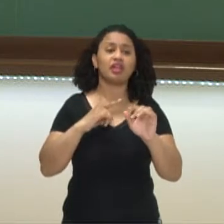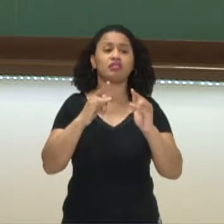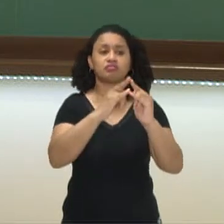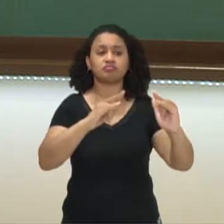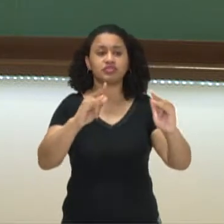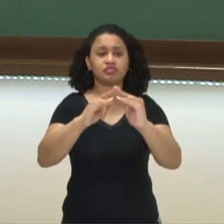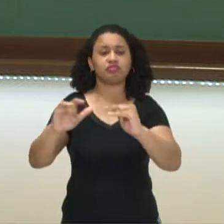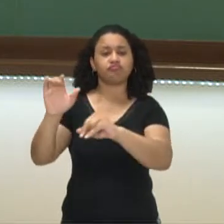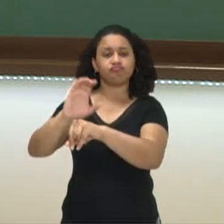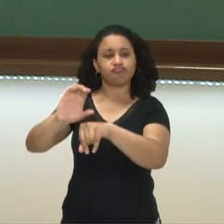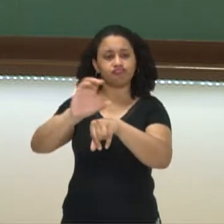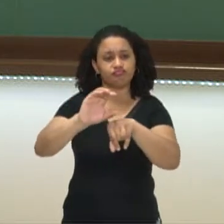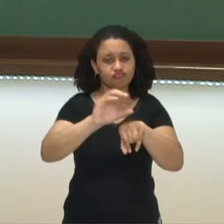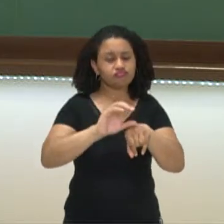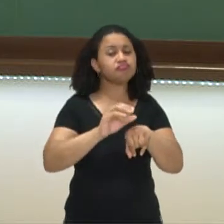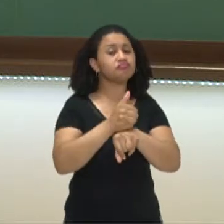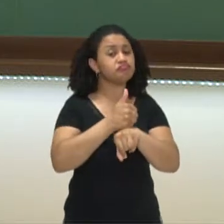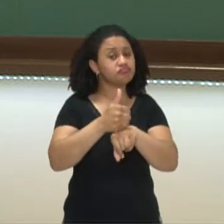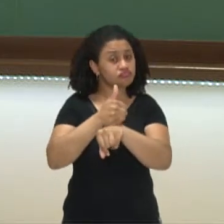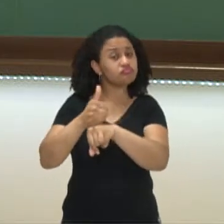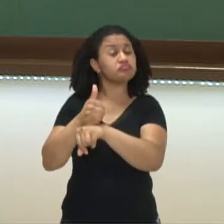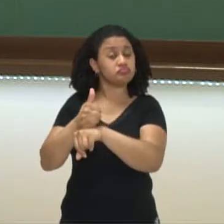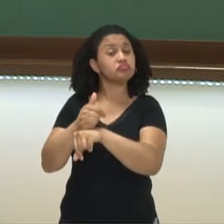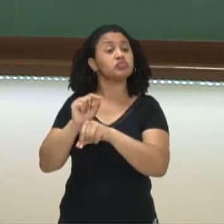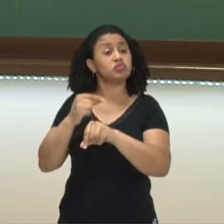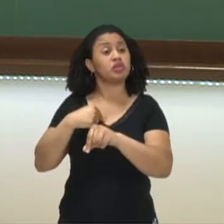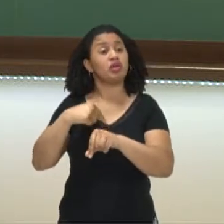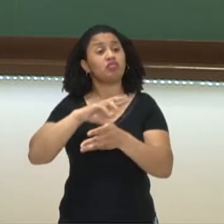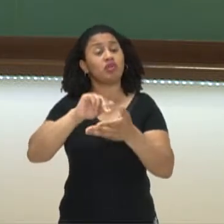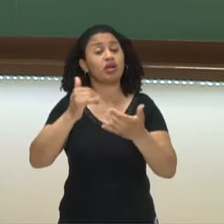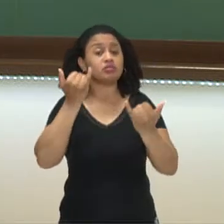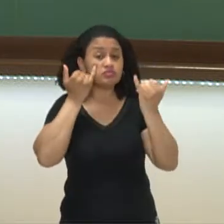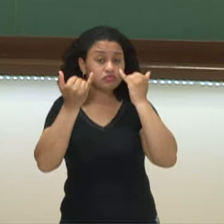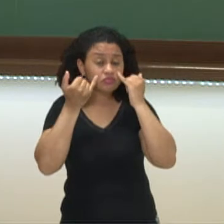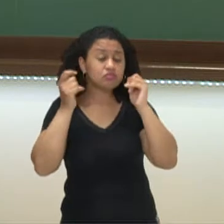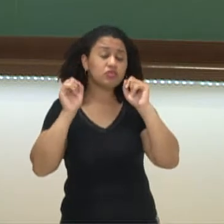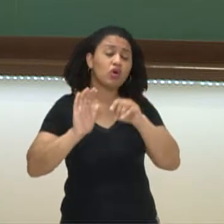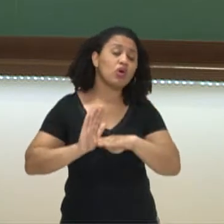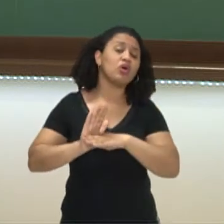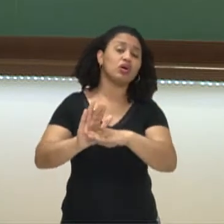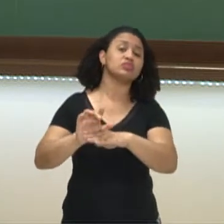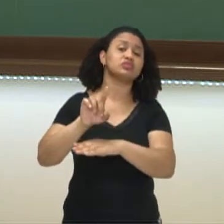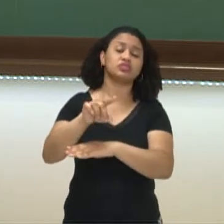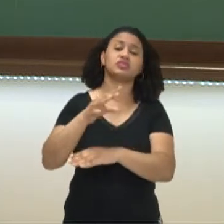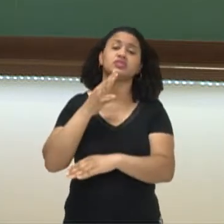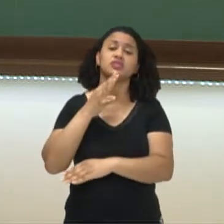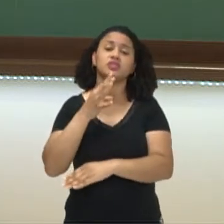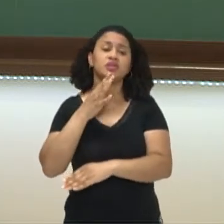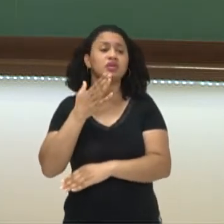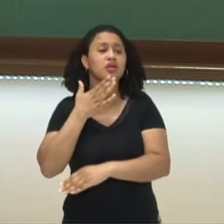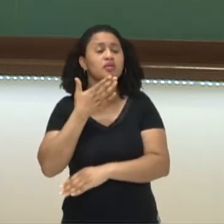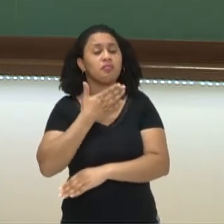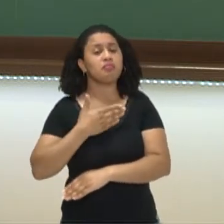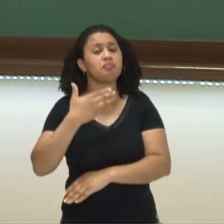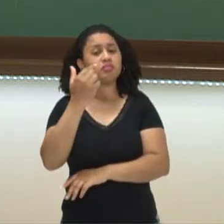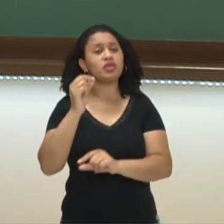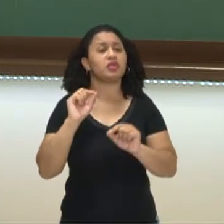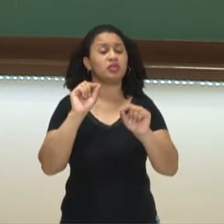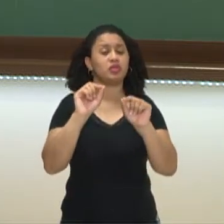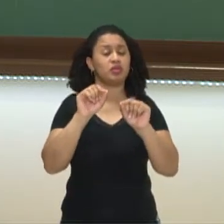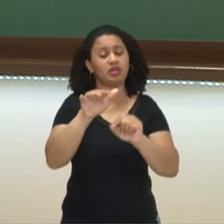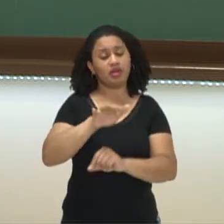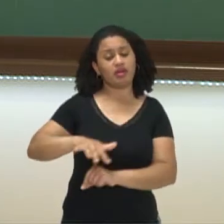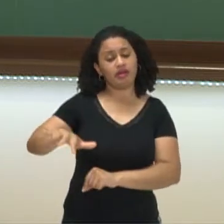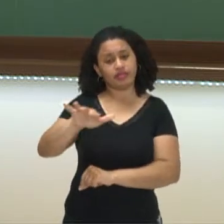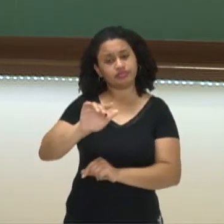de cursos, uma feira de profissões que traz muitas informações que podem te ajudar a conhecer um pouco mais sobre